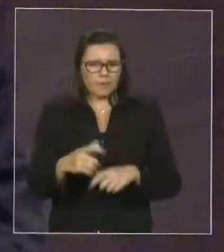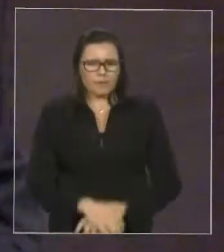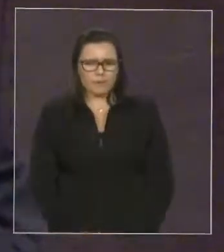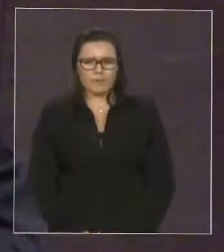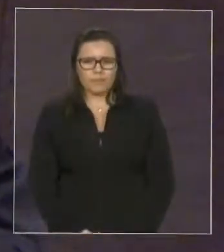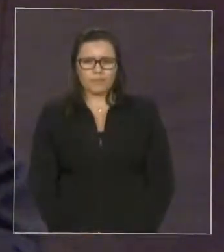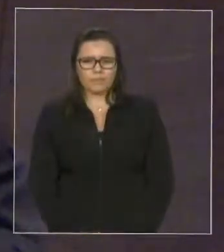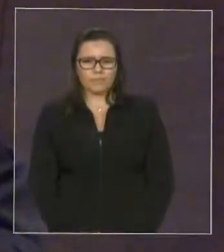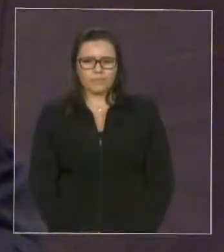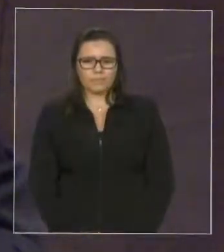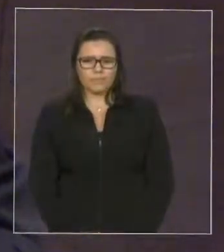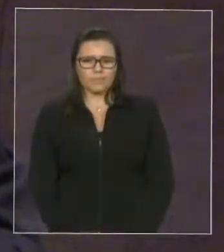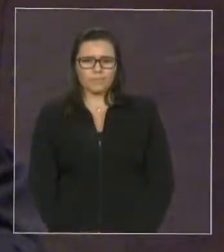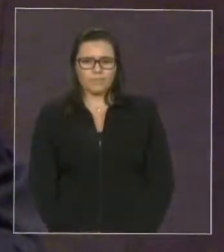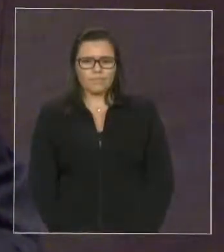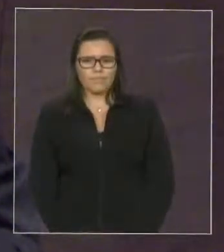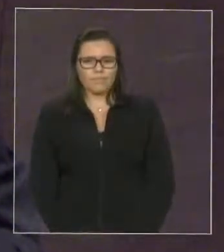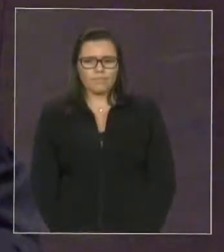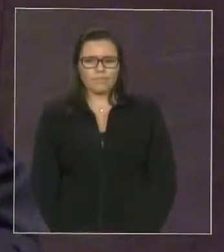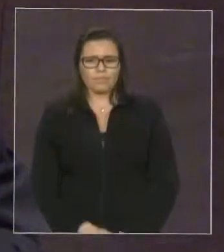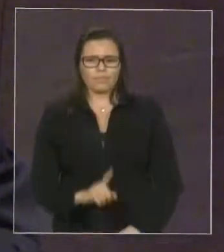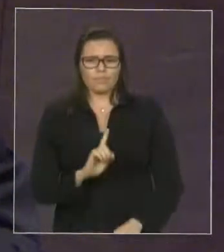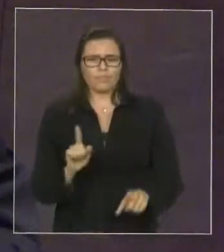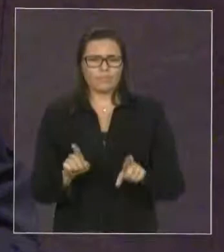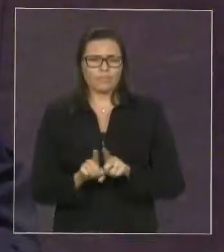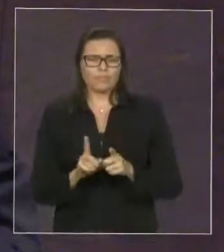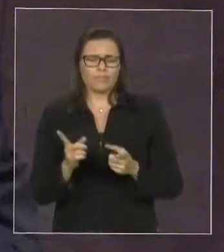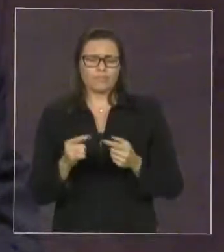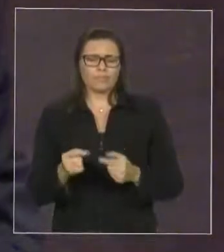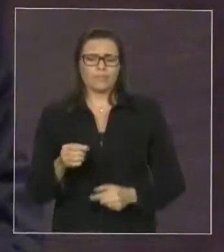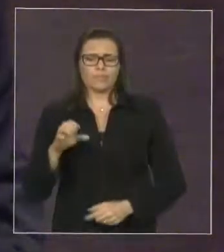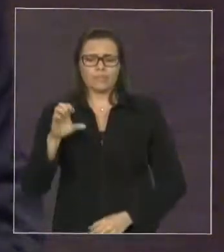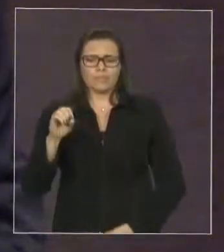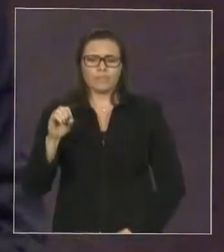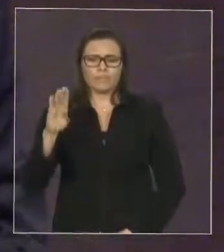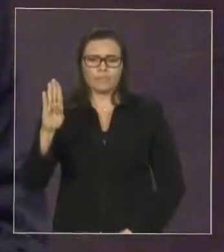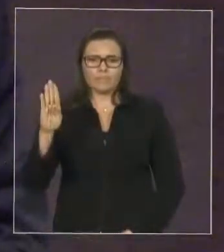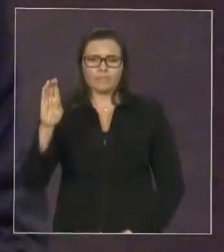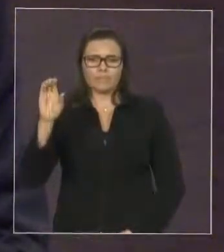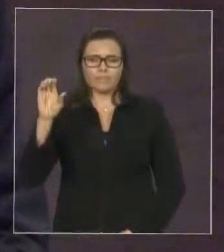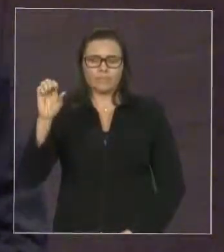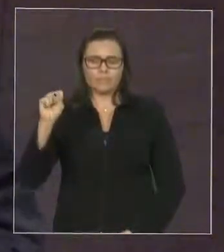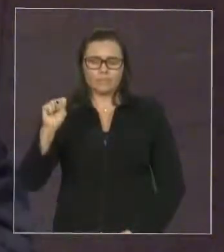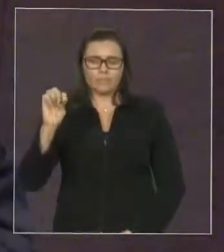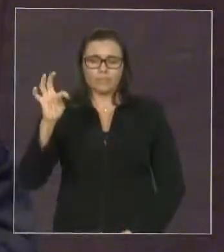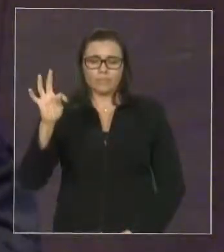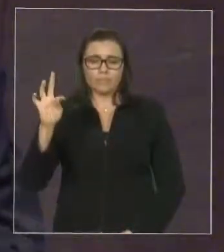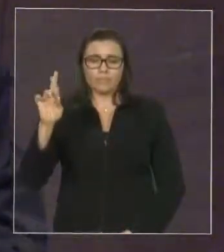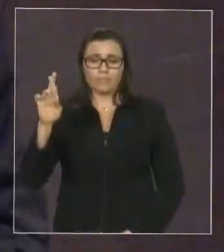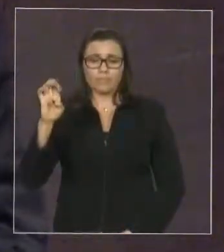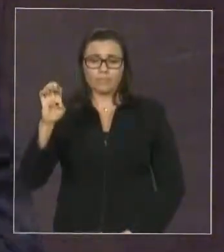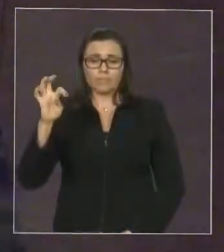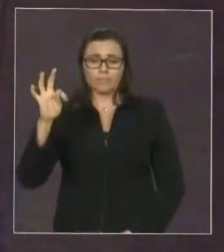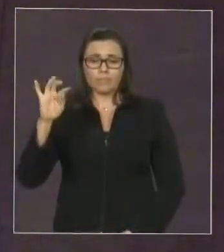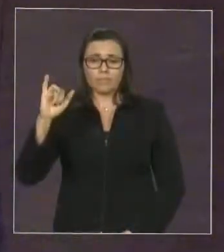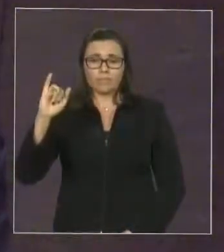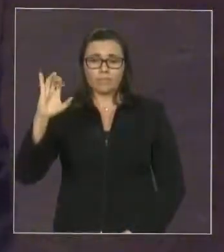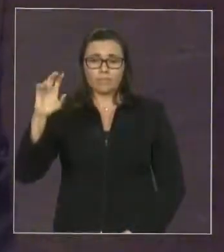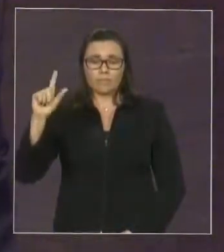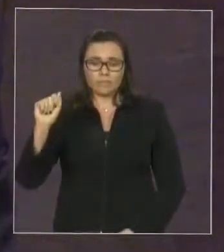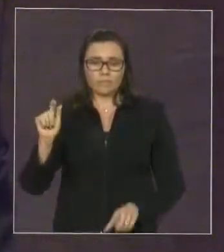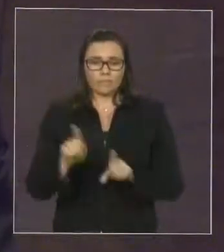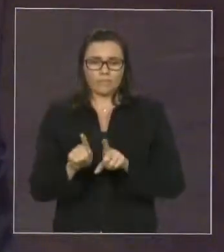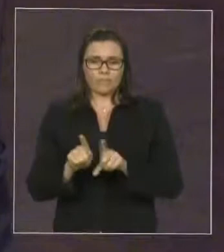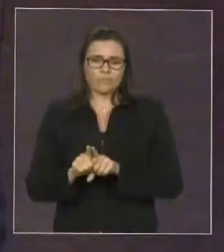principalmente ligada à obstetrícia e ginecologia, porque lá eu fiz cirurgia dezenas de